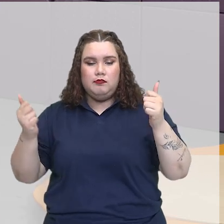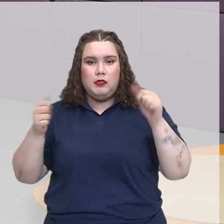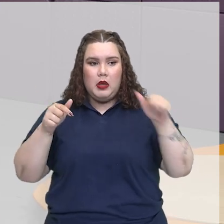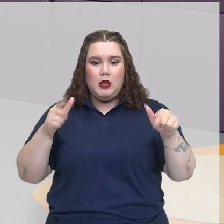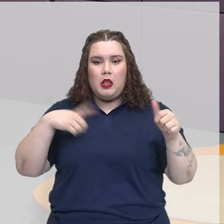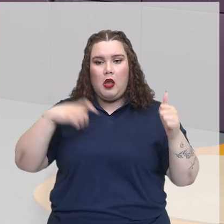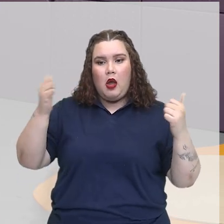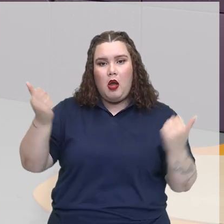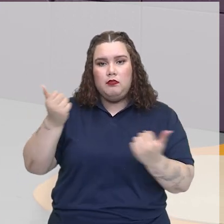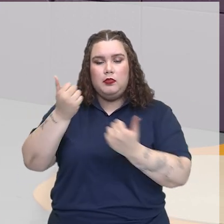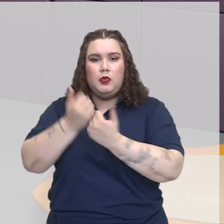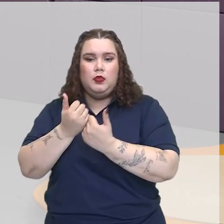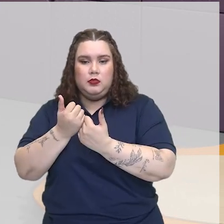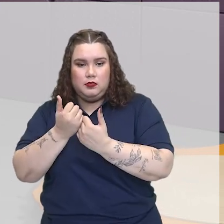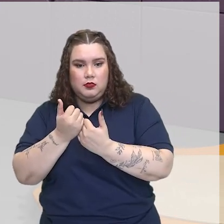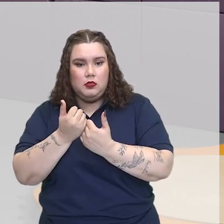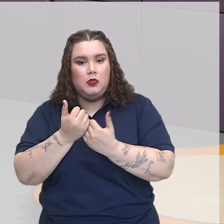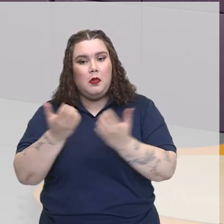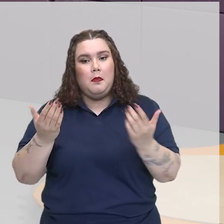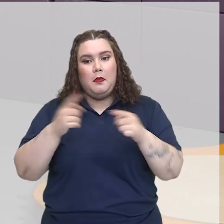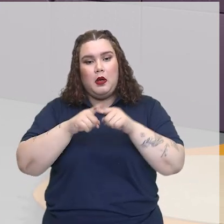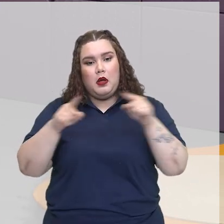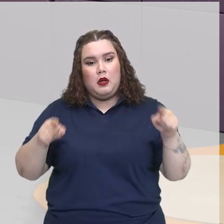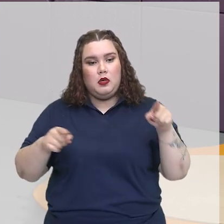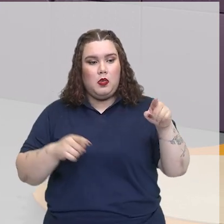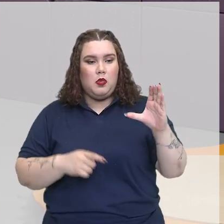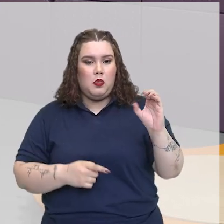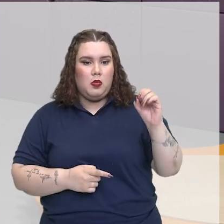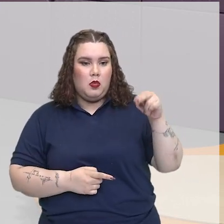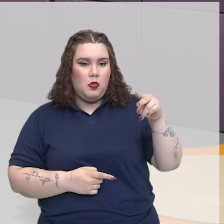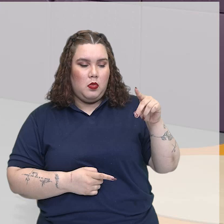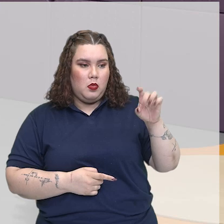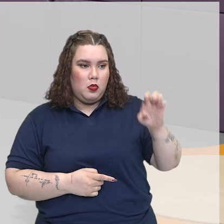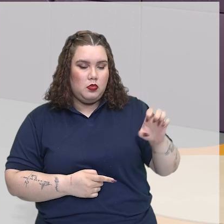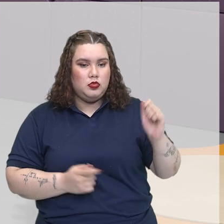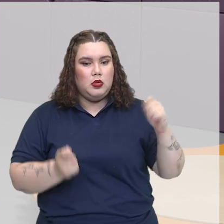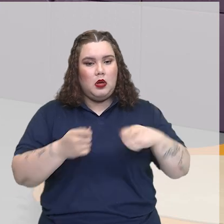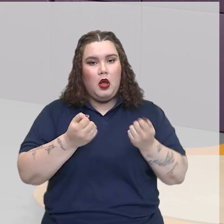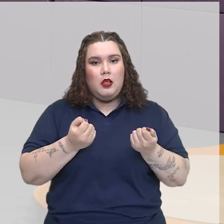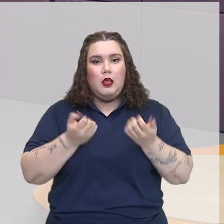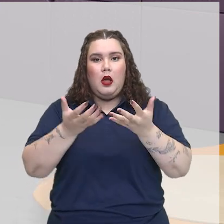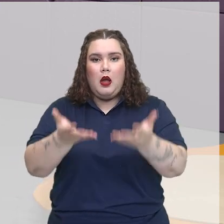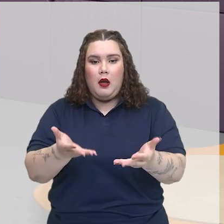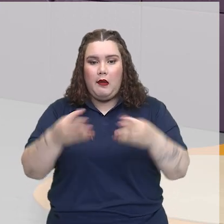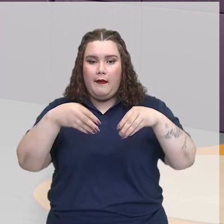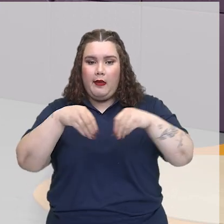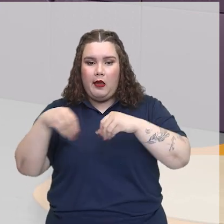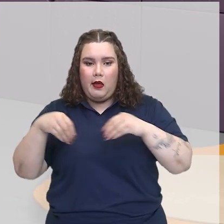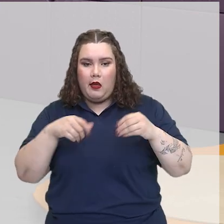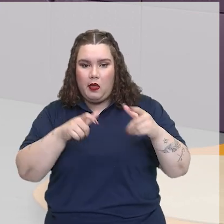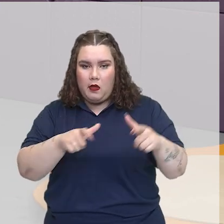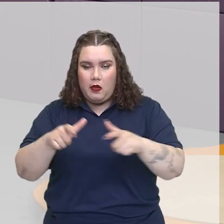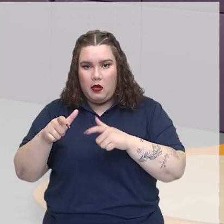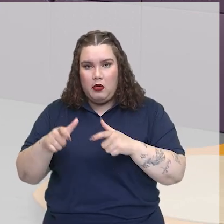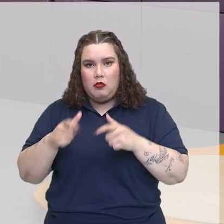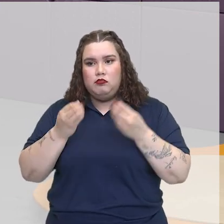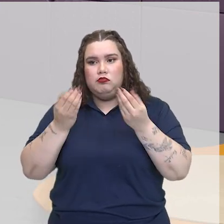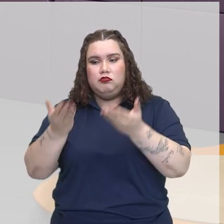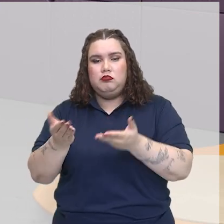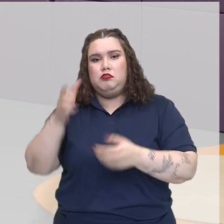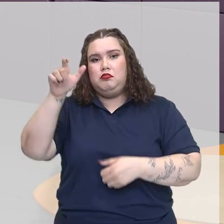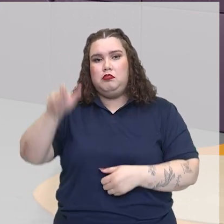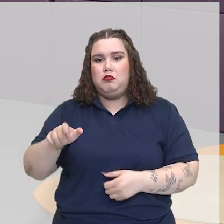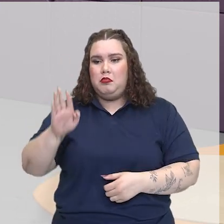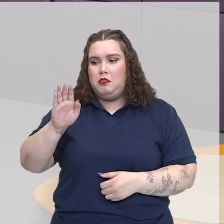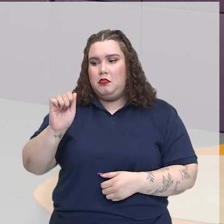deste, enquanto o conde, por sua vez, poderia doar parte, né, dessa terra para